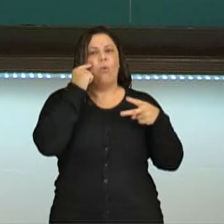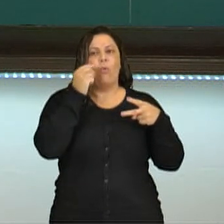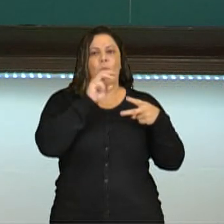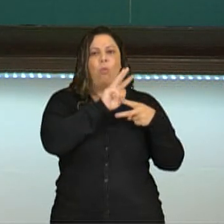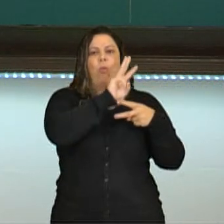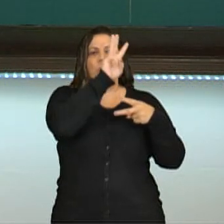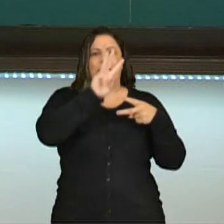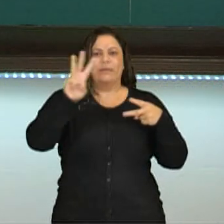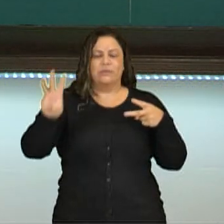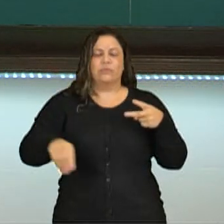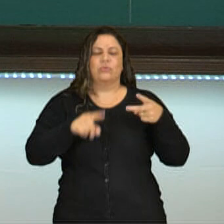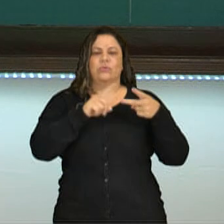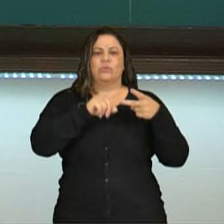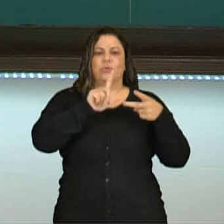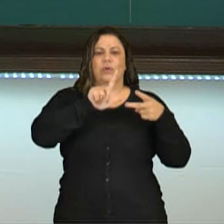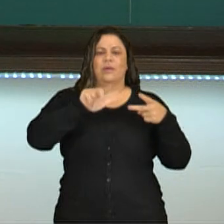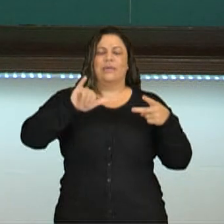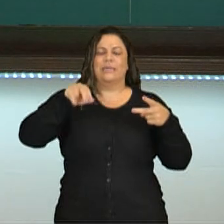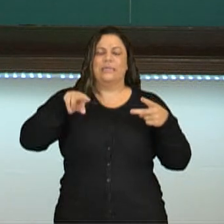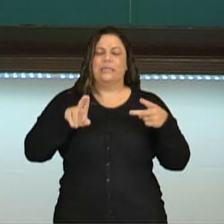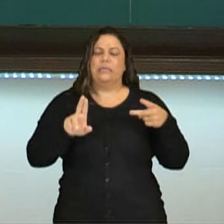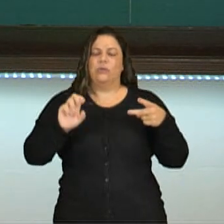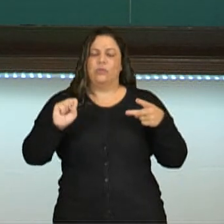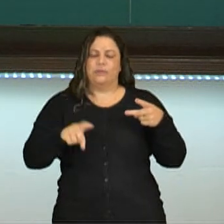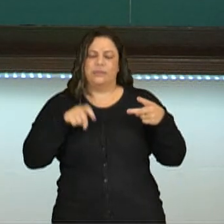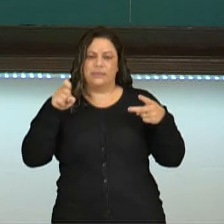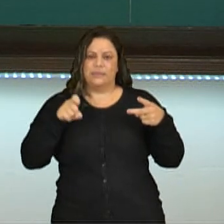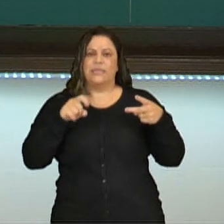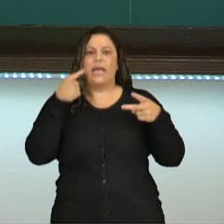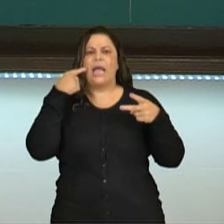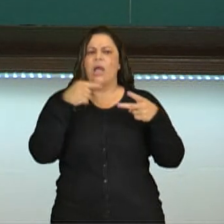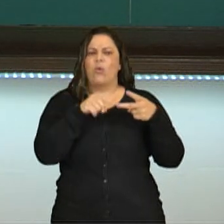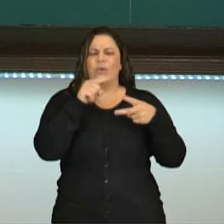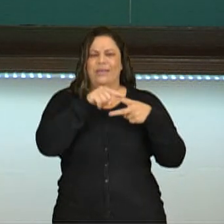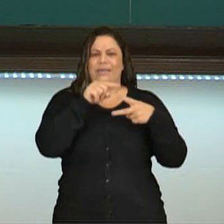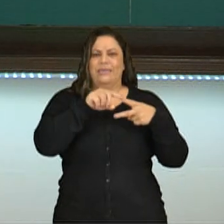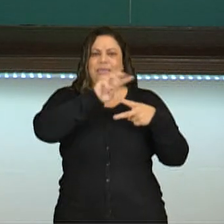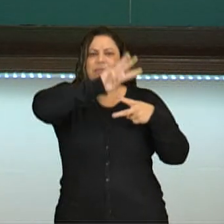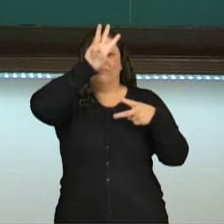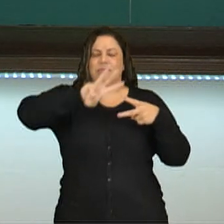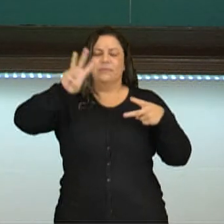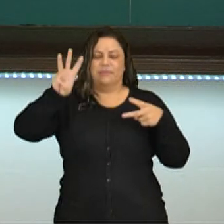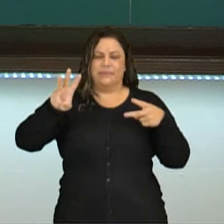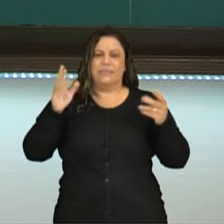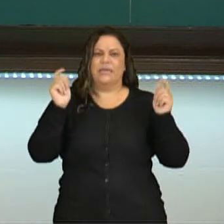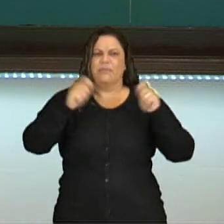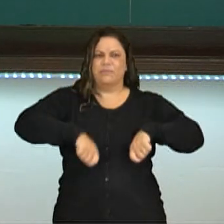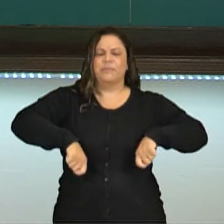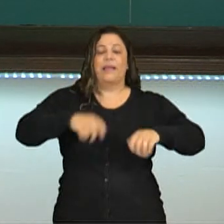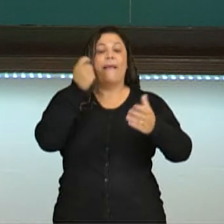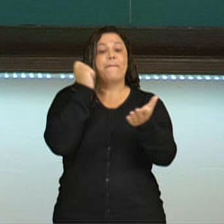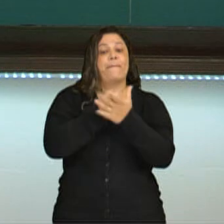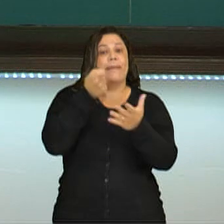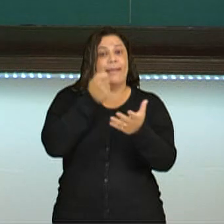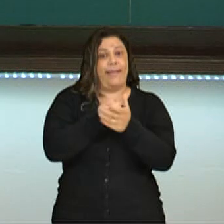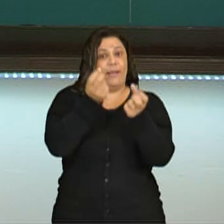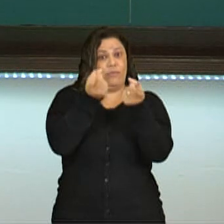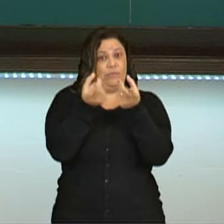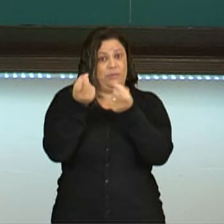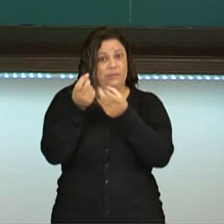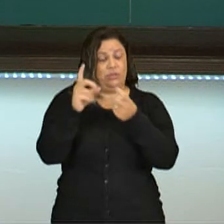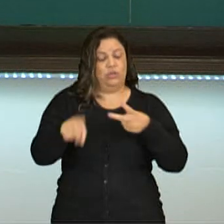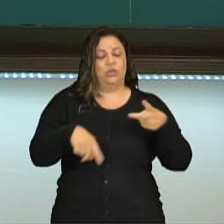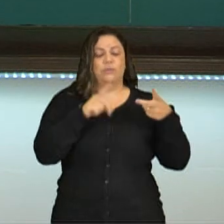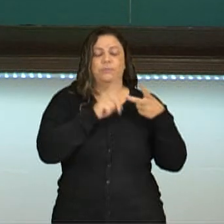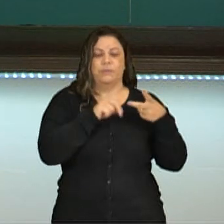e o Linux. O Windows, um sistema operacional mais fechado, pago, vendido, e o Linux, um